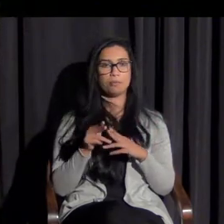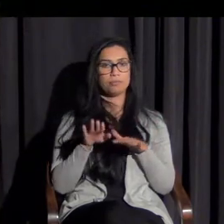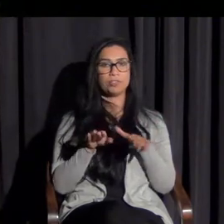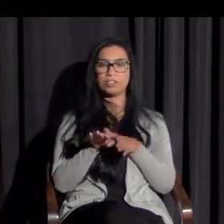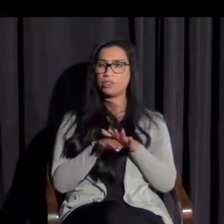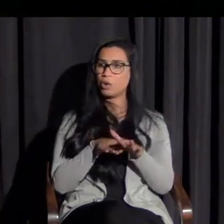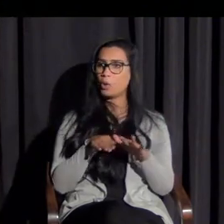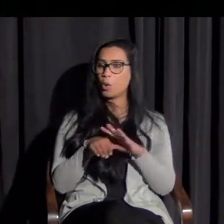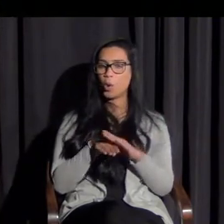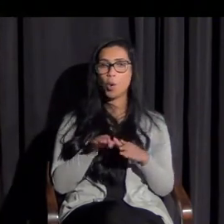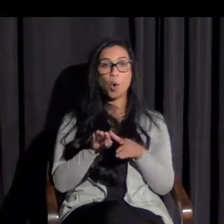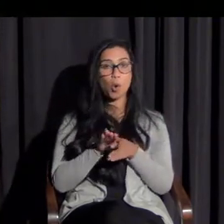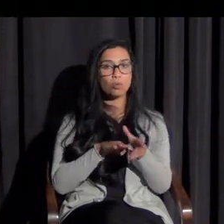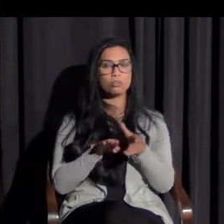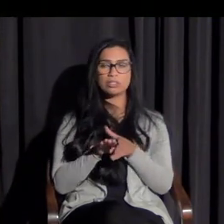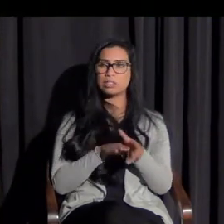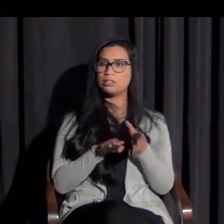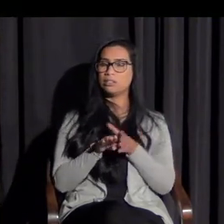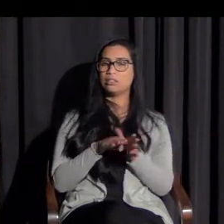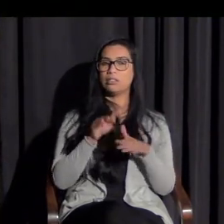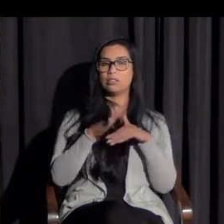e educacionais.